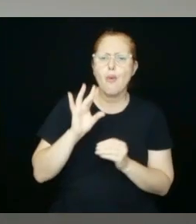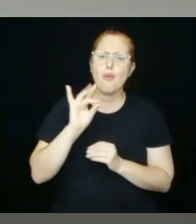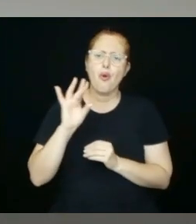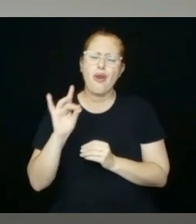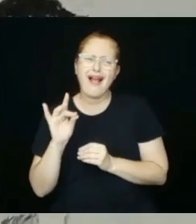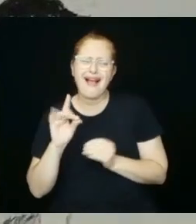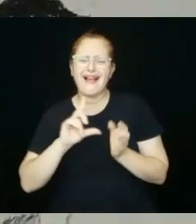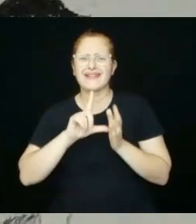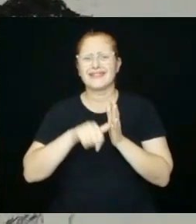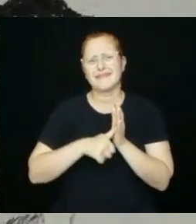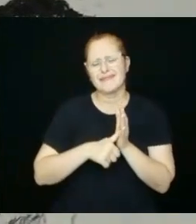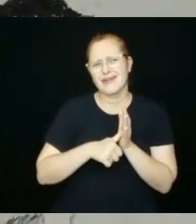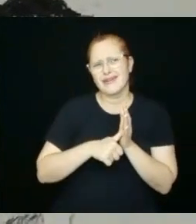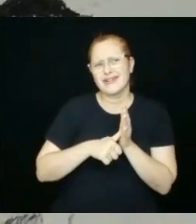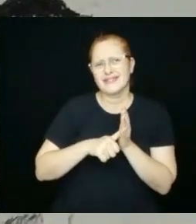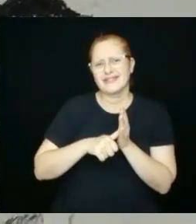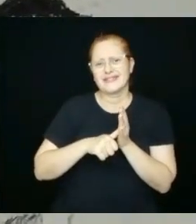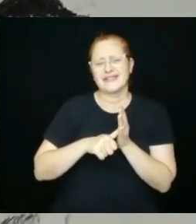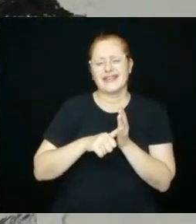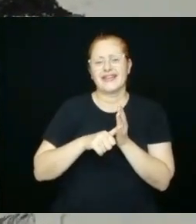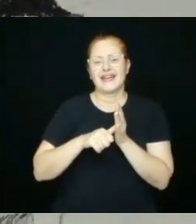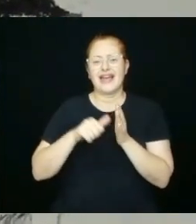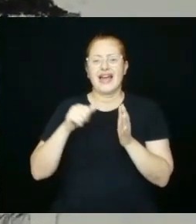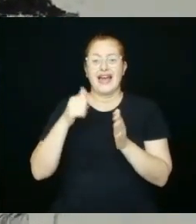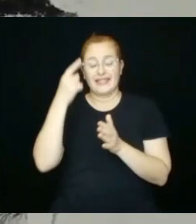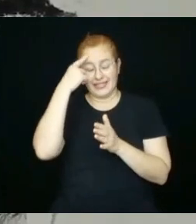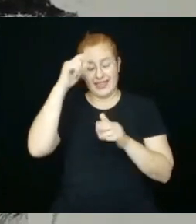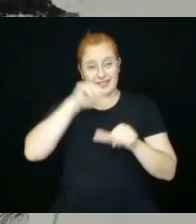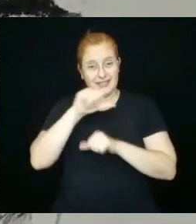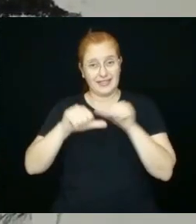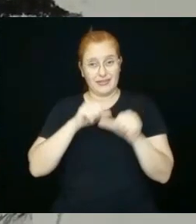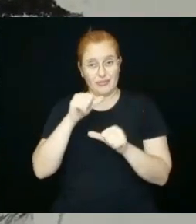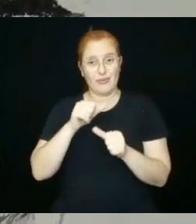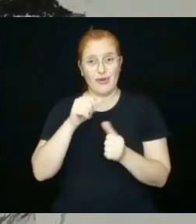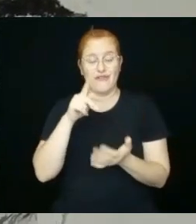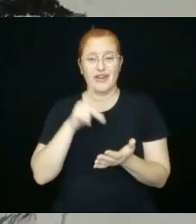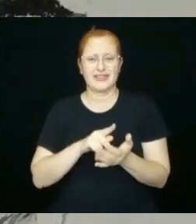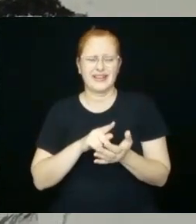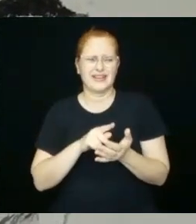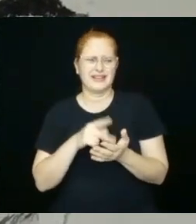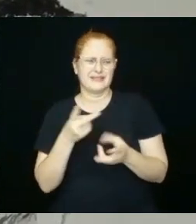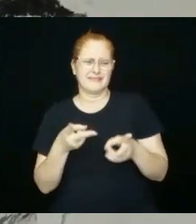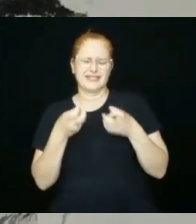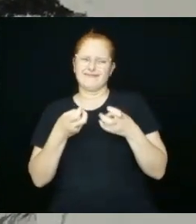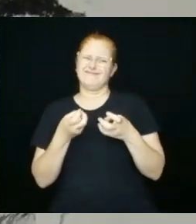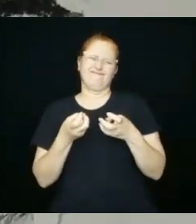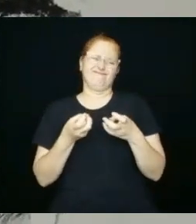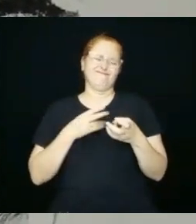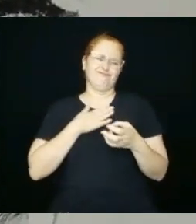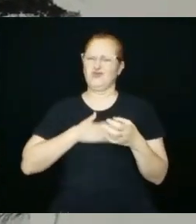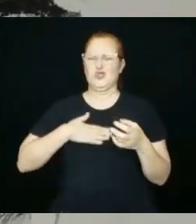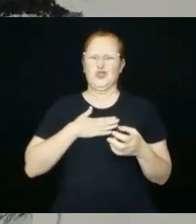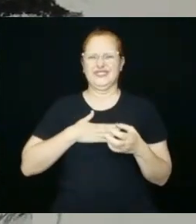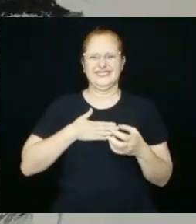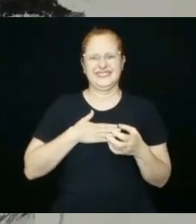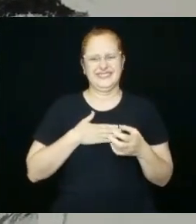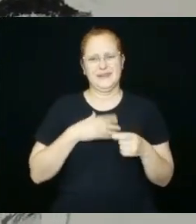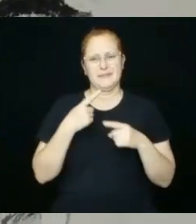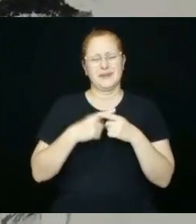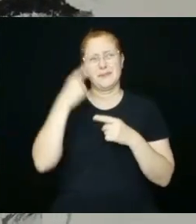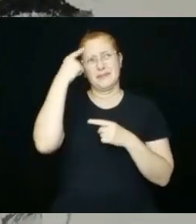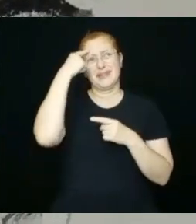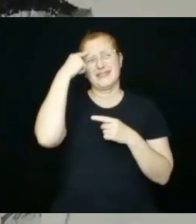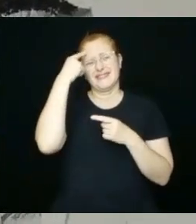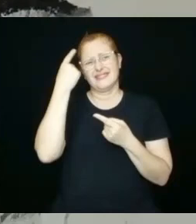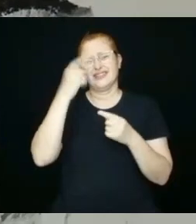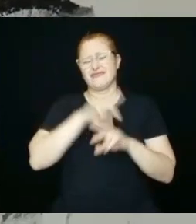tu cola e depois que a ideia vira matéria, tu vê que às vezes aquilo não é exatamente o que tu estava